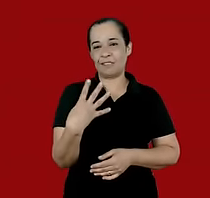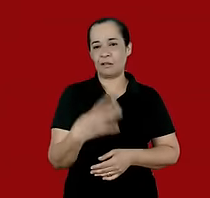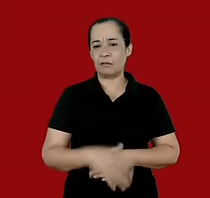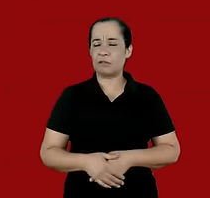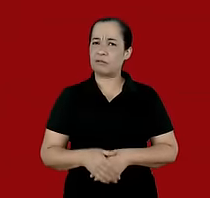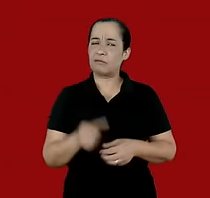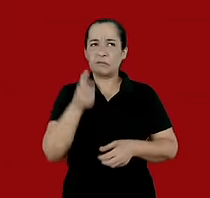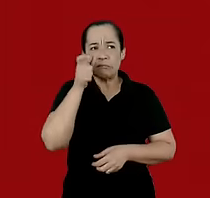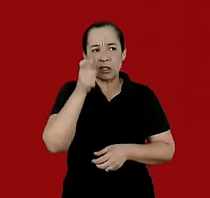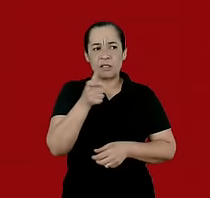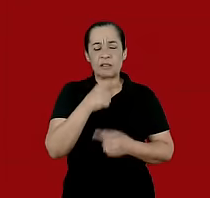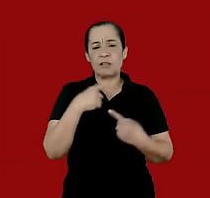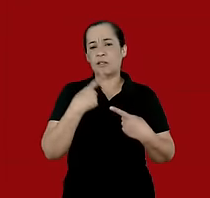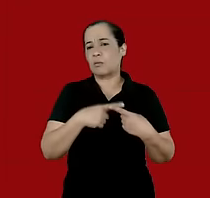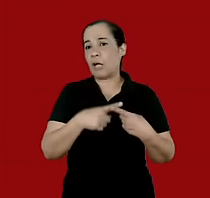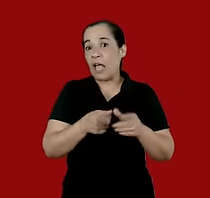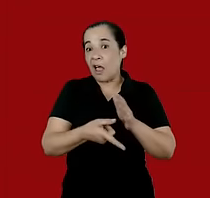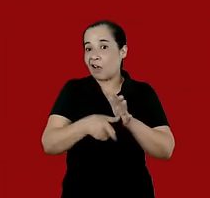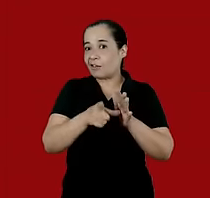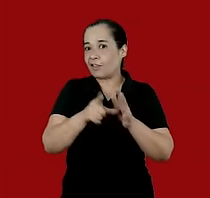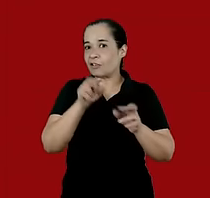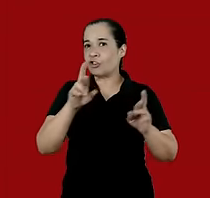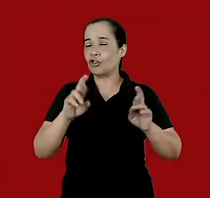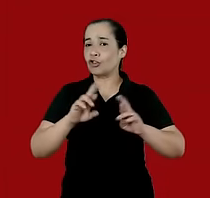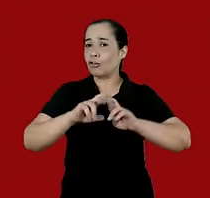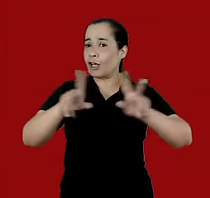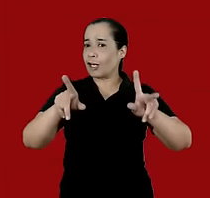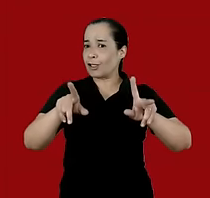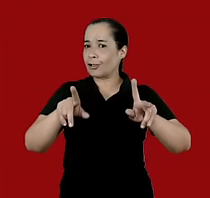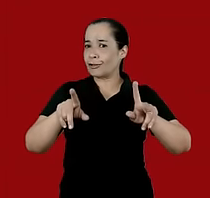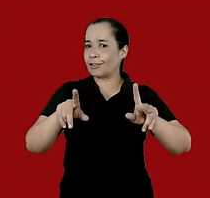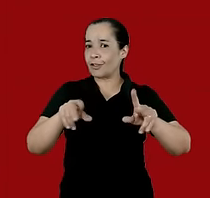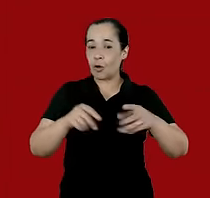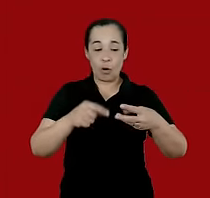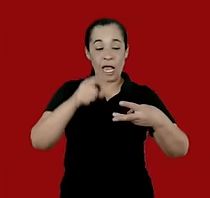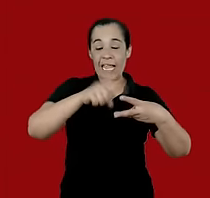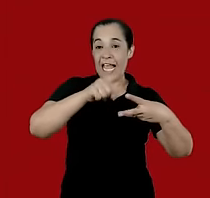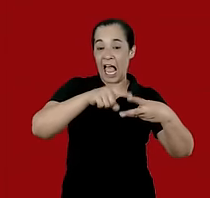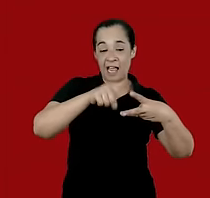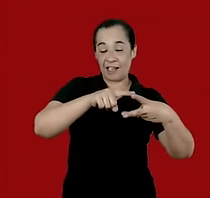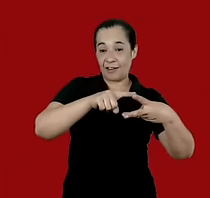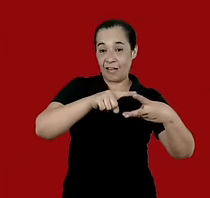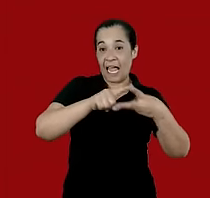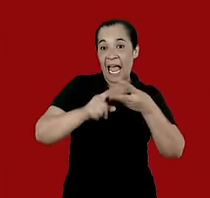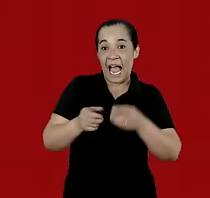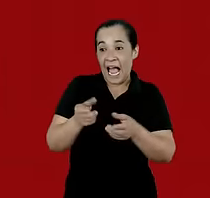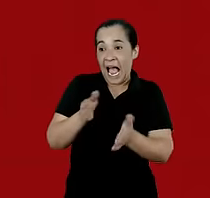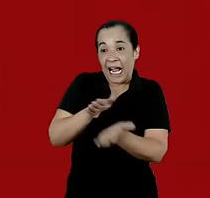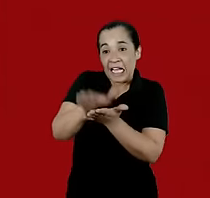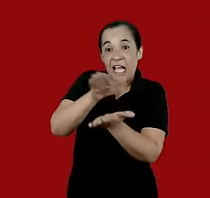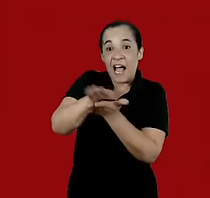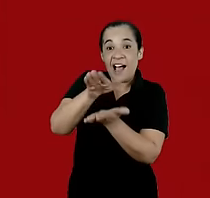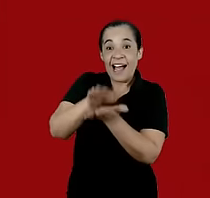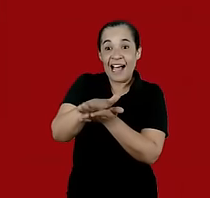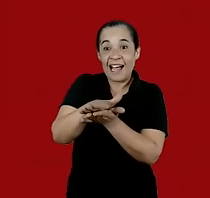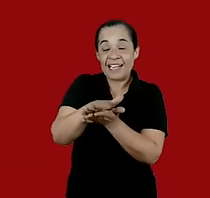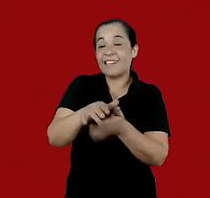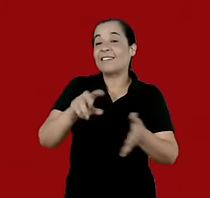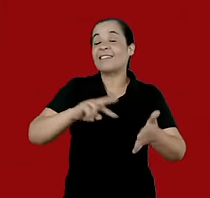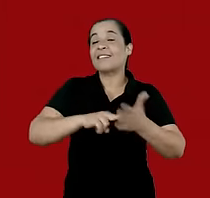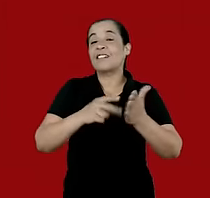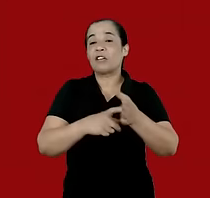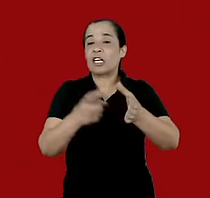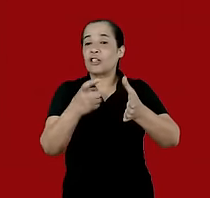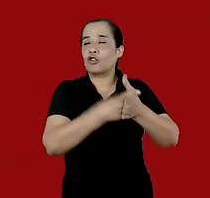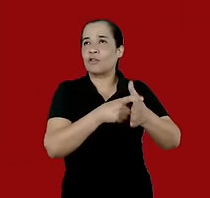você né esperaria e o grande gasto foi nos países desenvolvidos Isso significa que a dívida dos países desenvolvidos que era mais ou menos 80 e